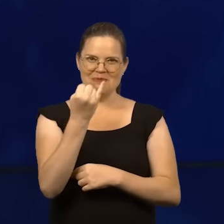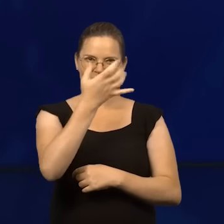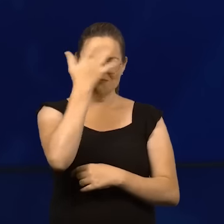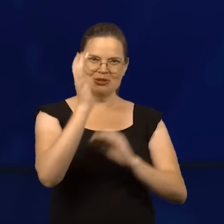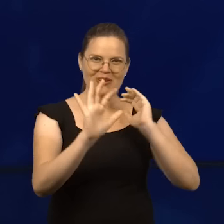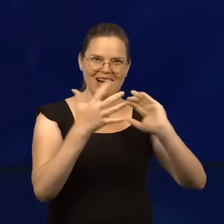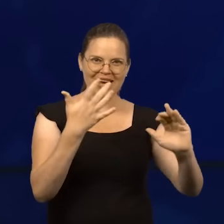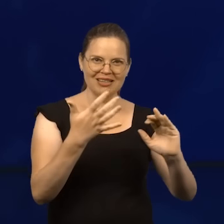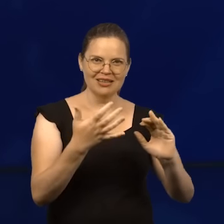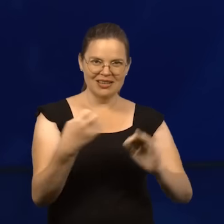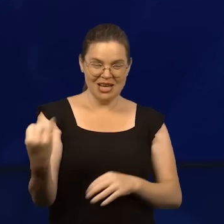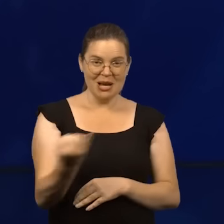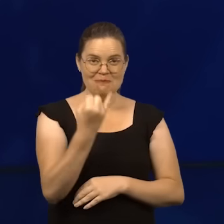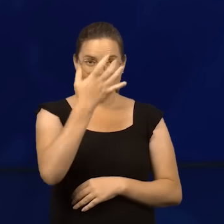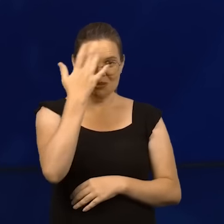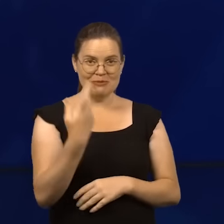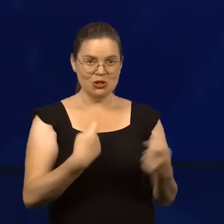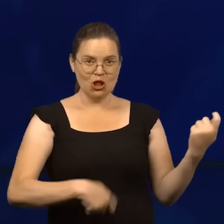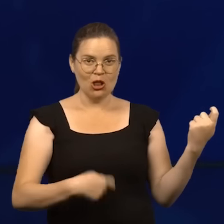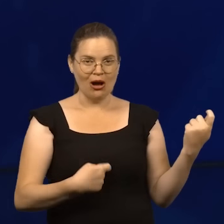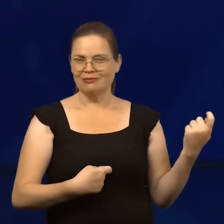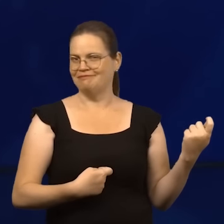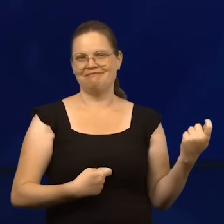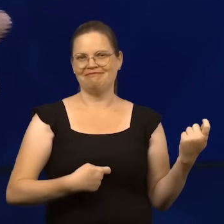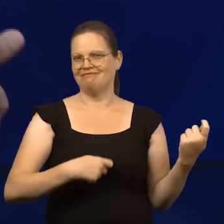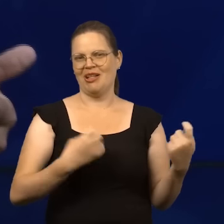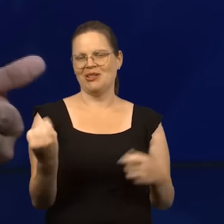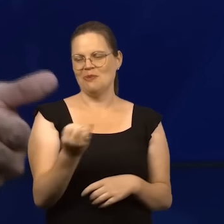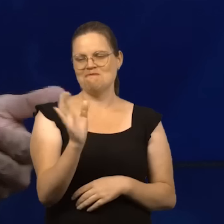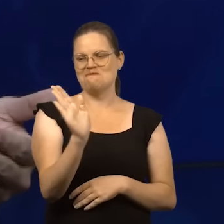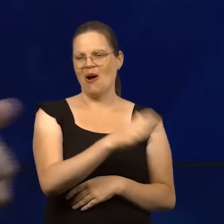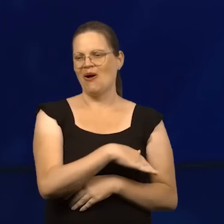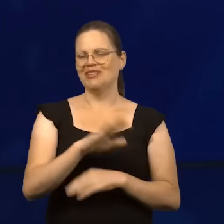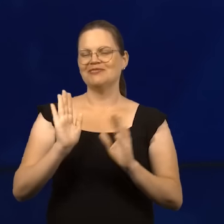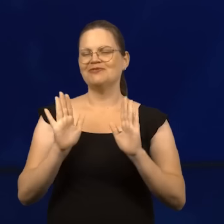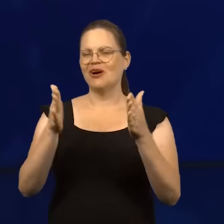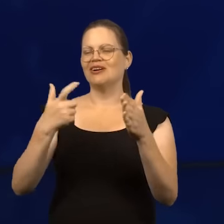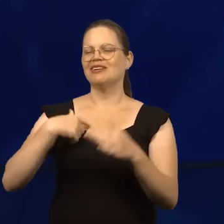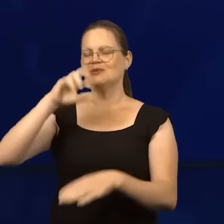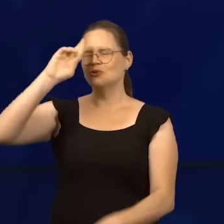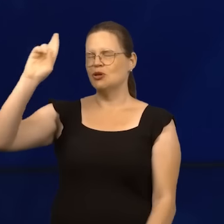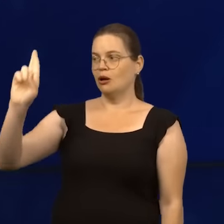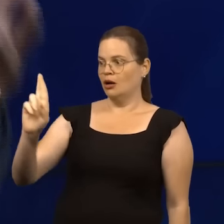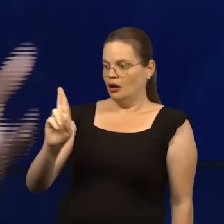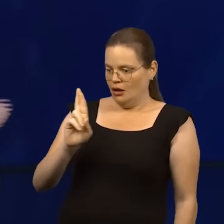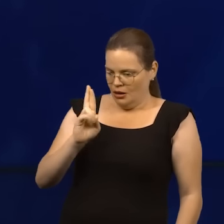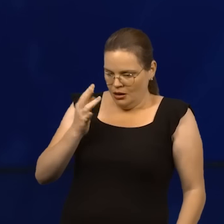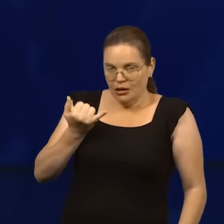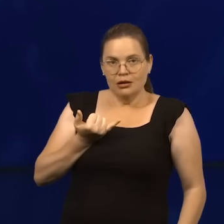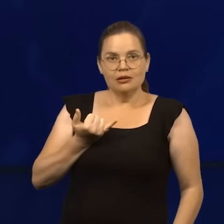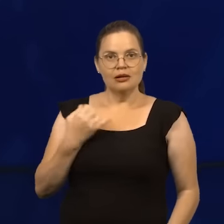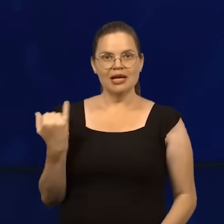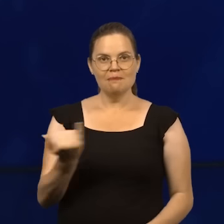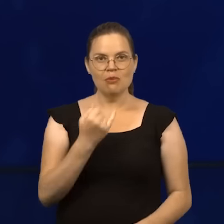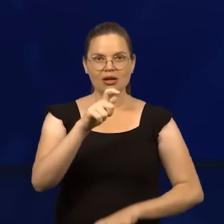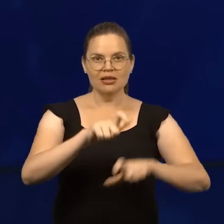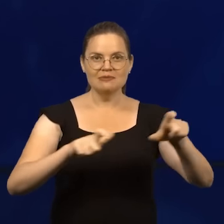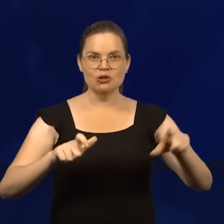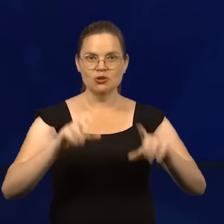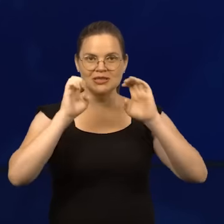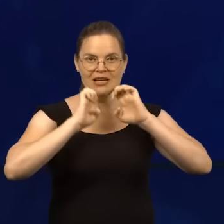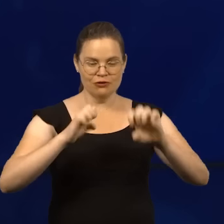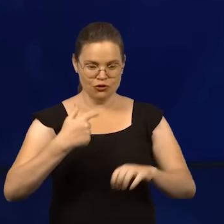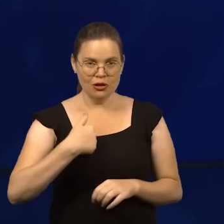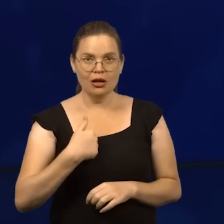Jesus se revelou. Não importa quem pregou para você, quem te evangelizou, foi apenas um instrumento nas mãos de Deus.